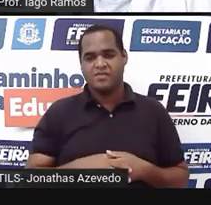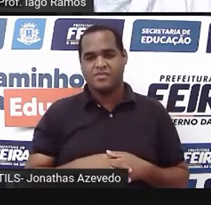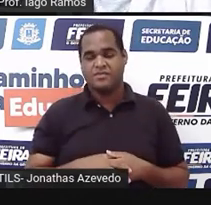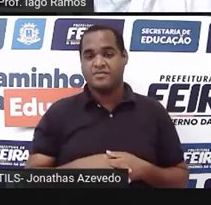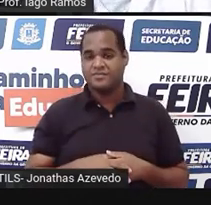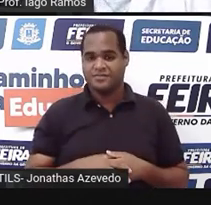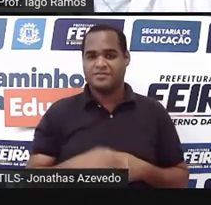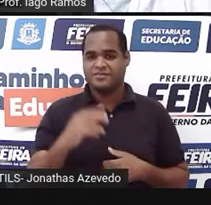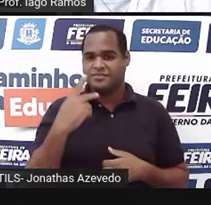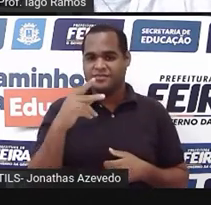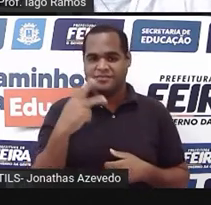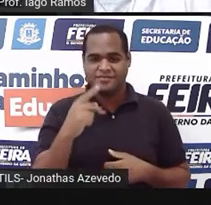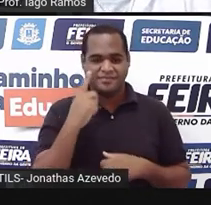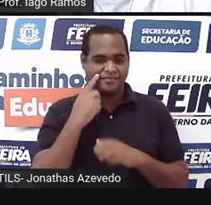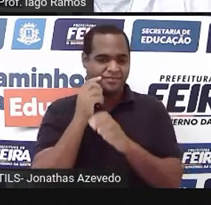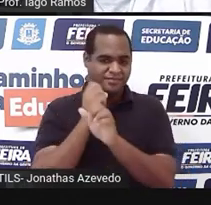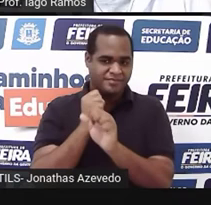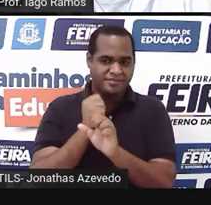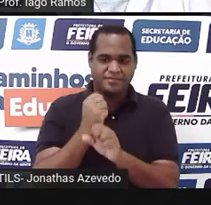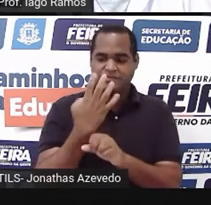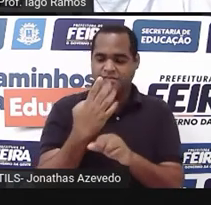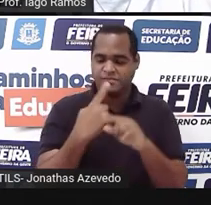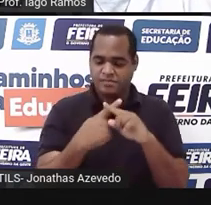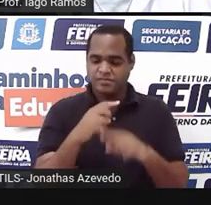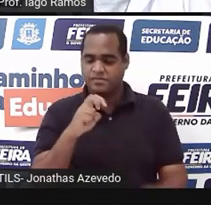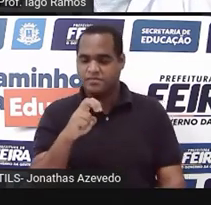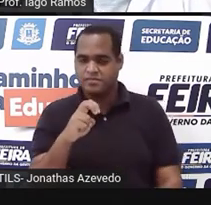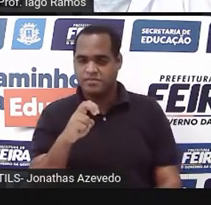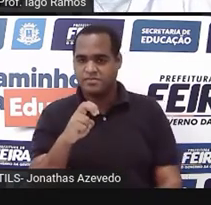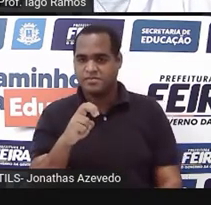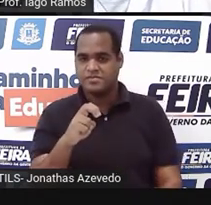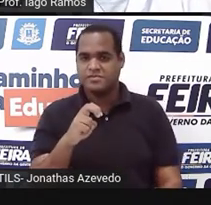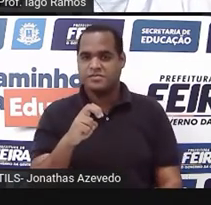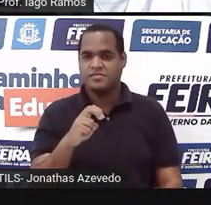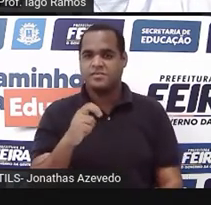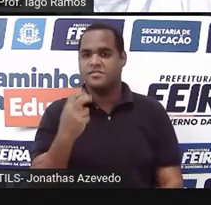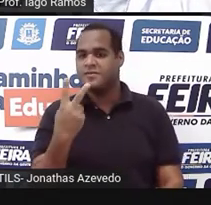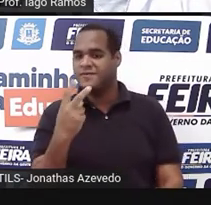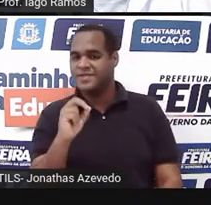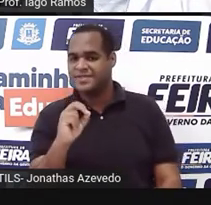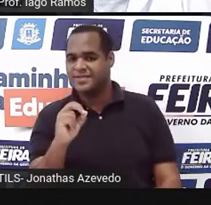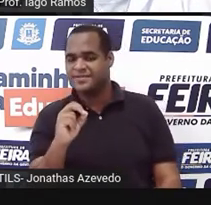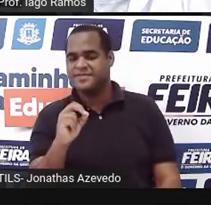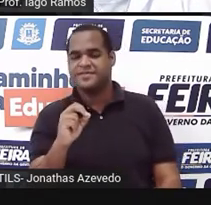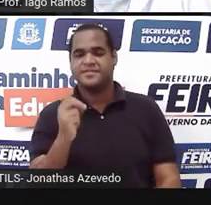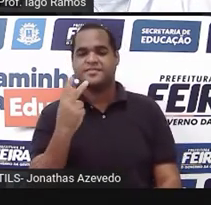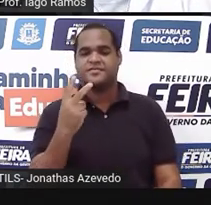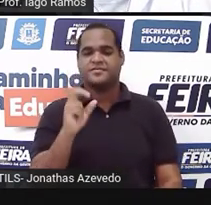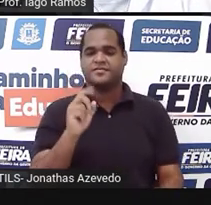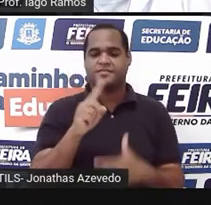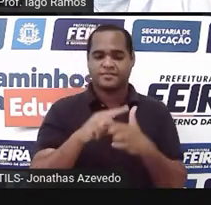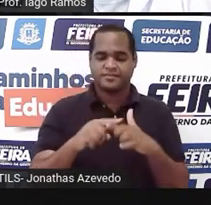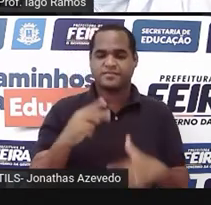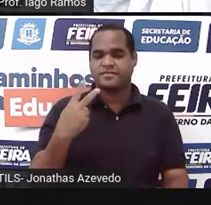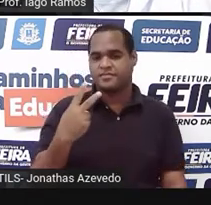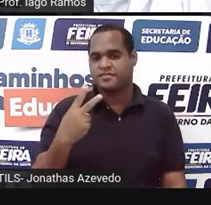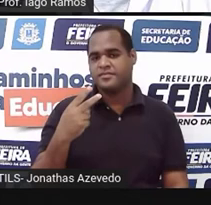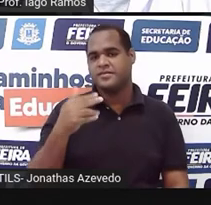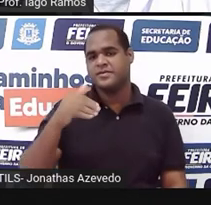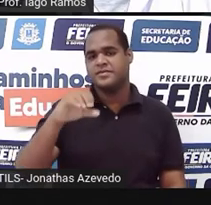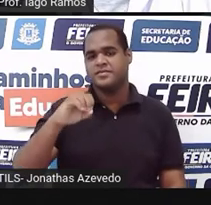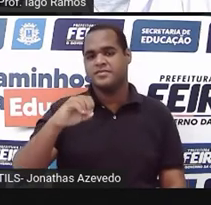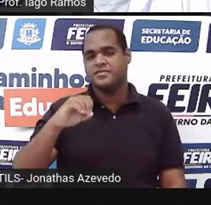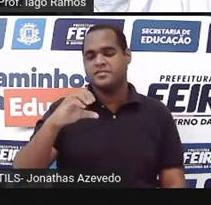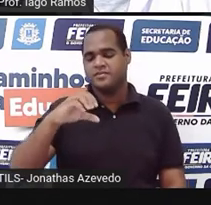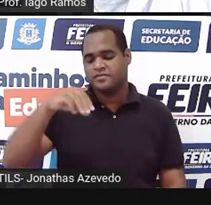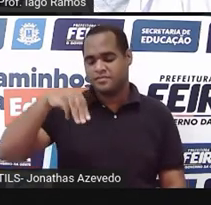e já vai fazendo essas continha sair 4:00 5:00 20 e depois 20 / 2 =